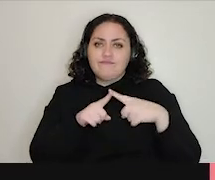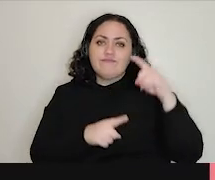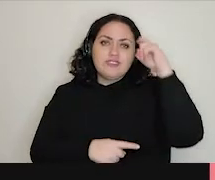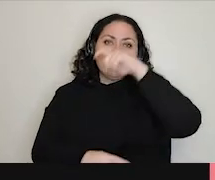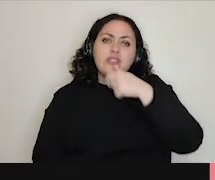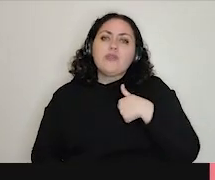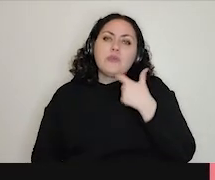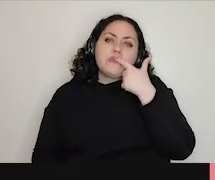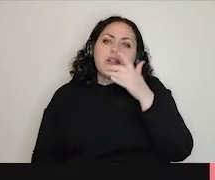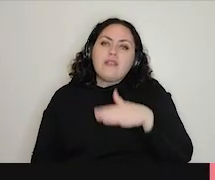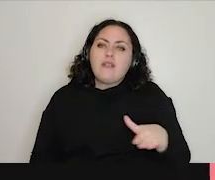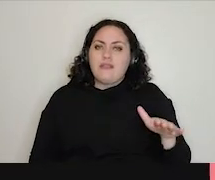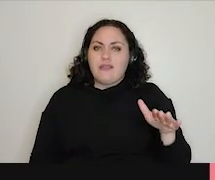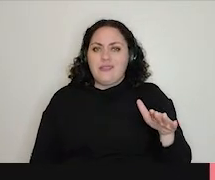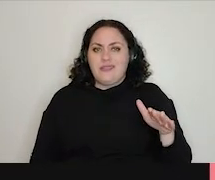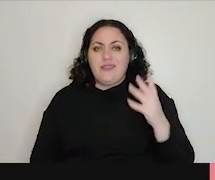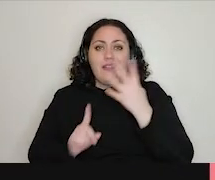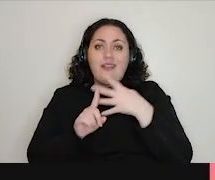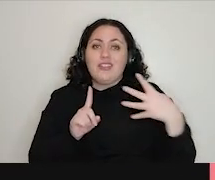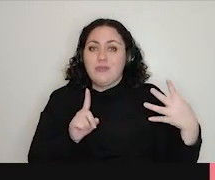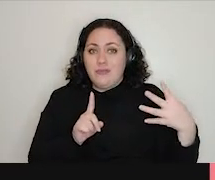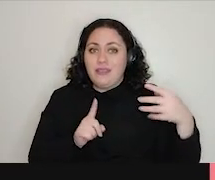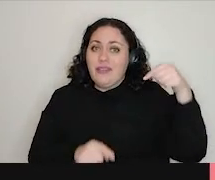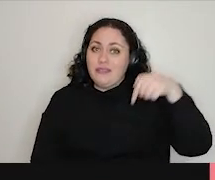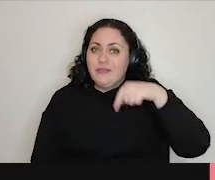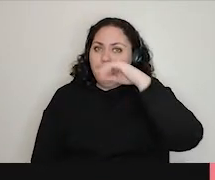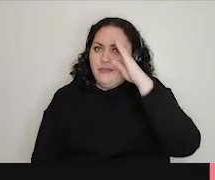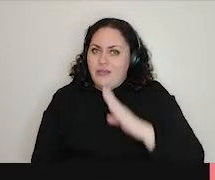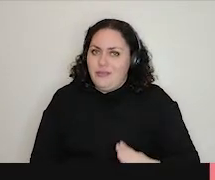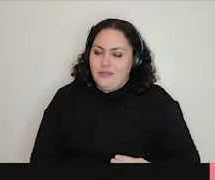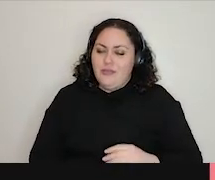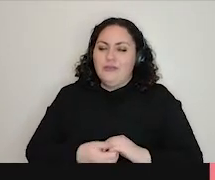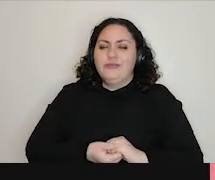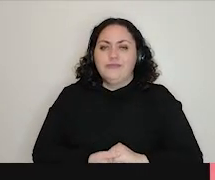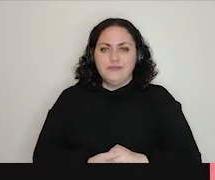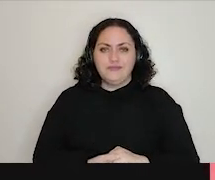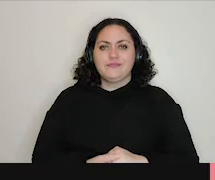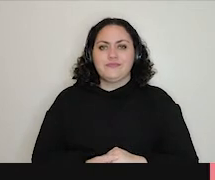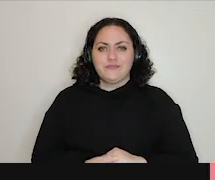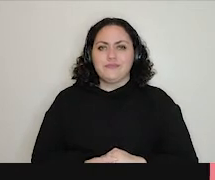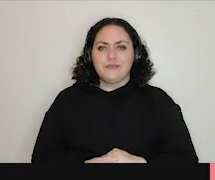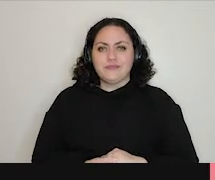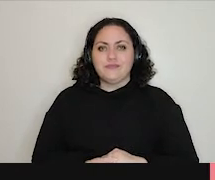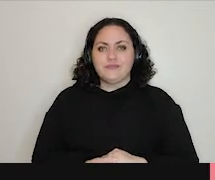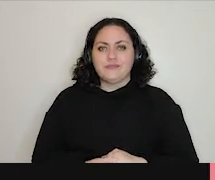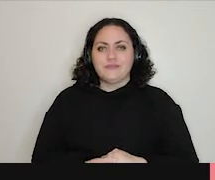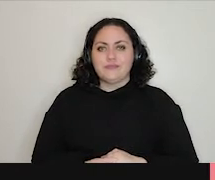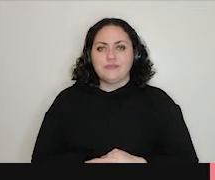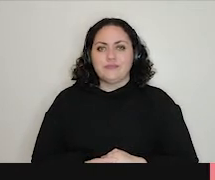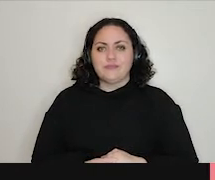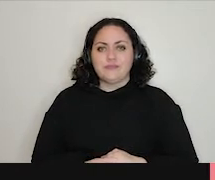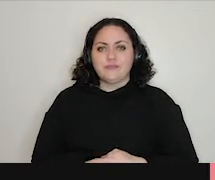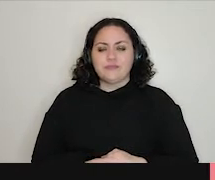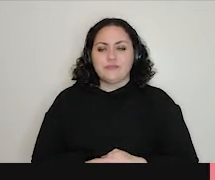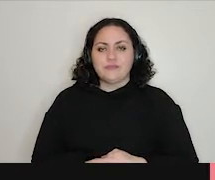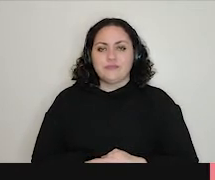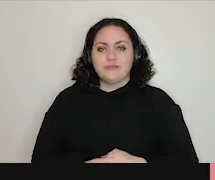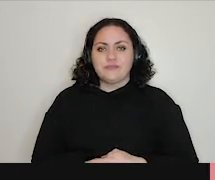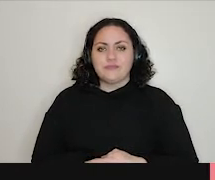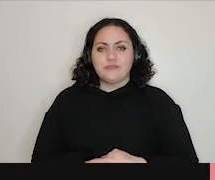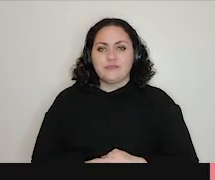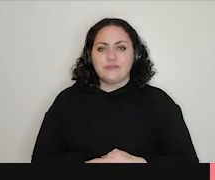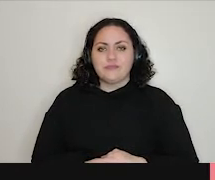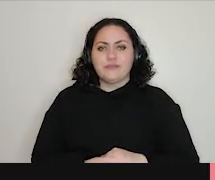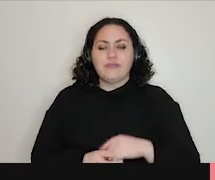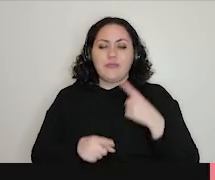uma criança LGBT no Brasil, né? Porque tudo que é diferente acaba